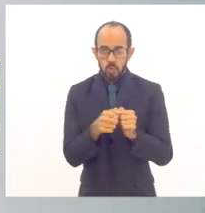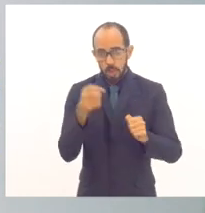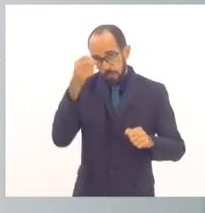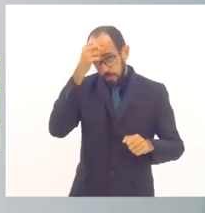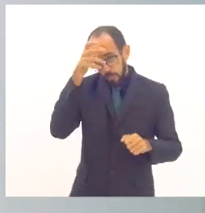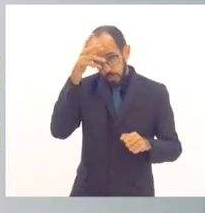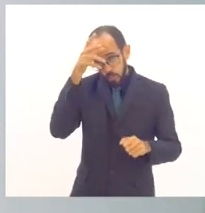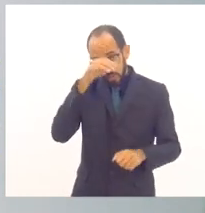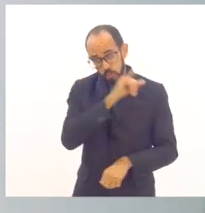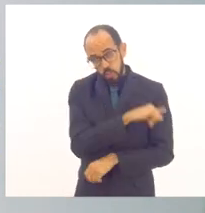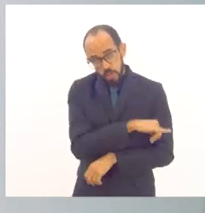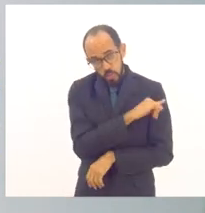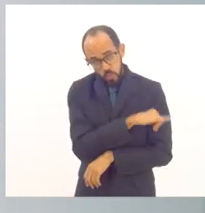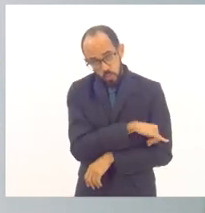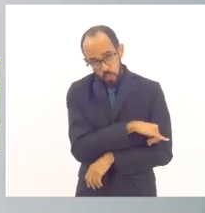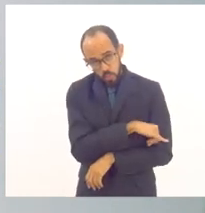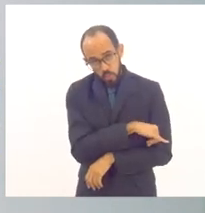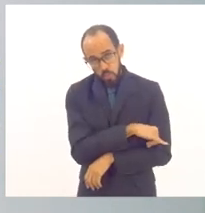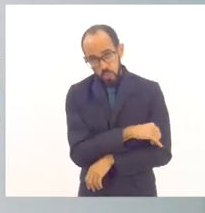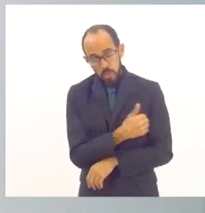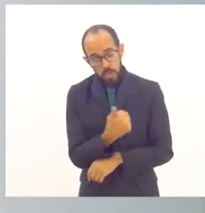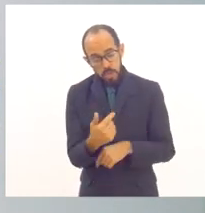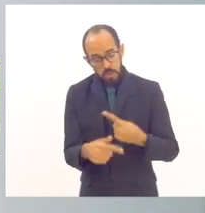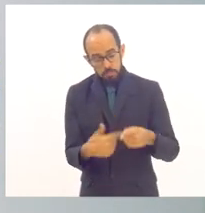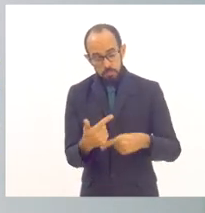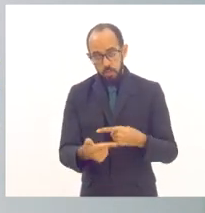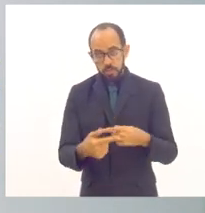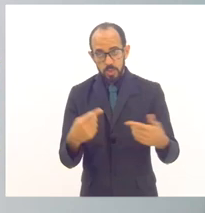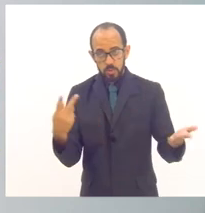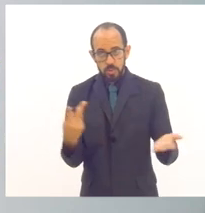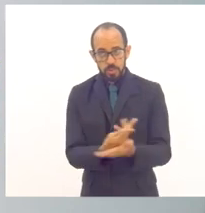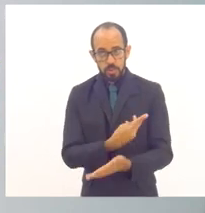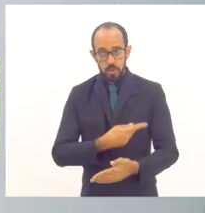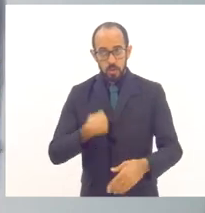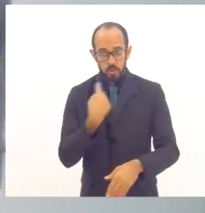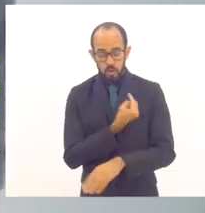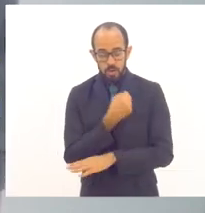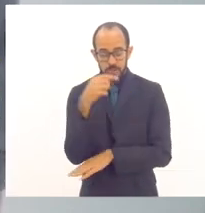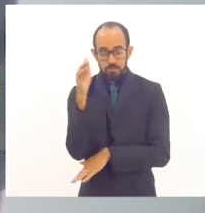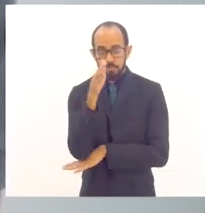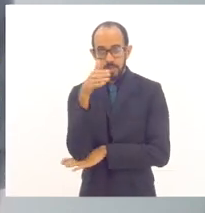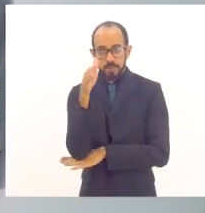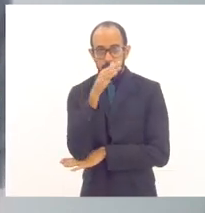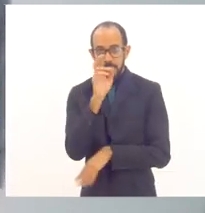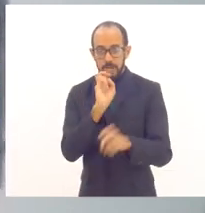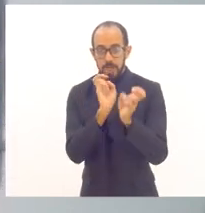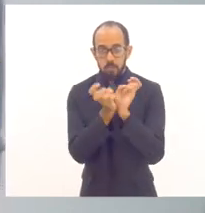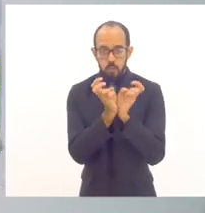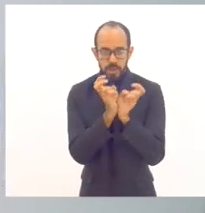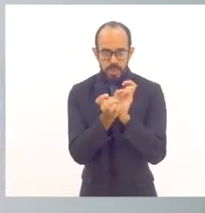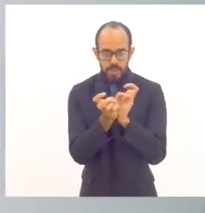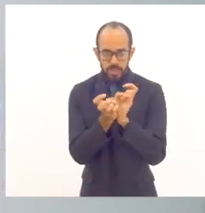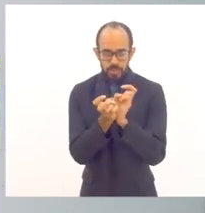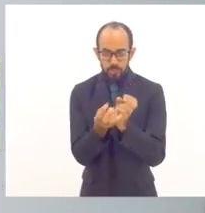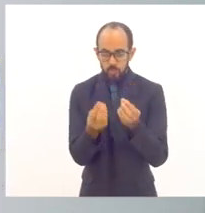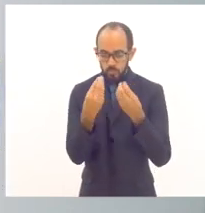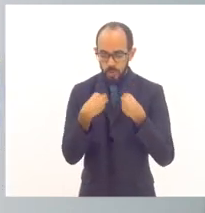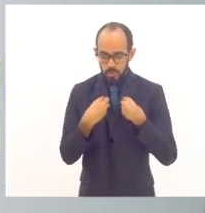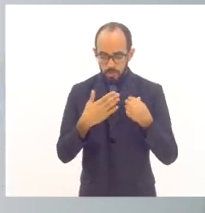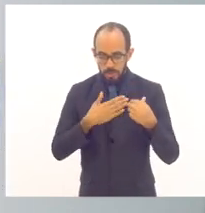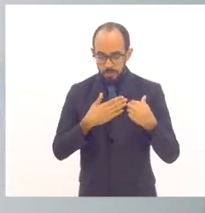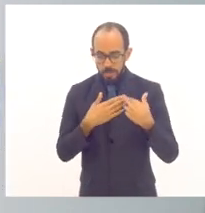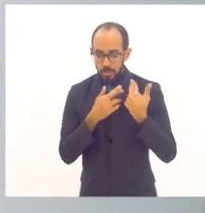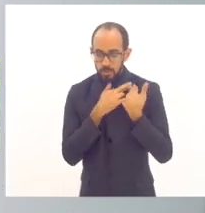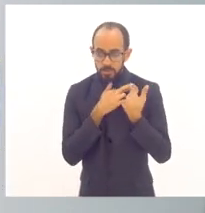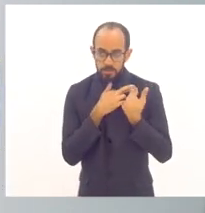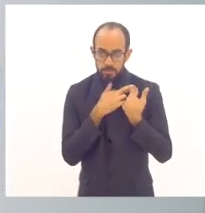Rio. Aí, de repente, esse movimento Capoeira Nossa Bandeira caiu no meu colo. Falei, caraca, nunca pensei nisso em nada.